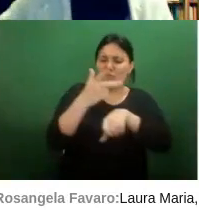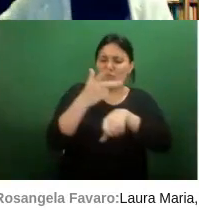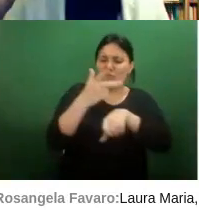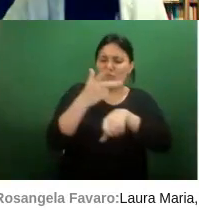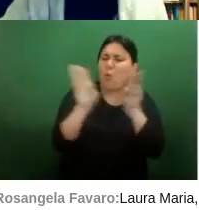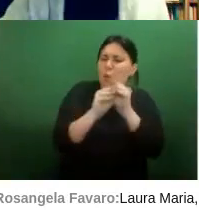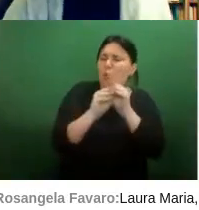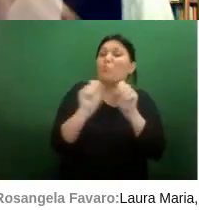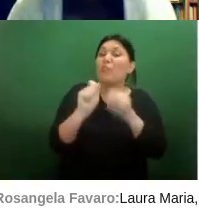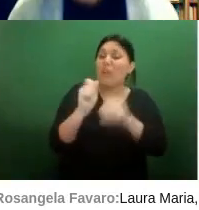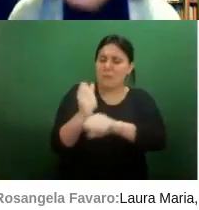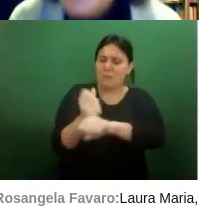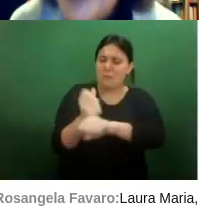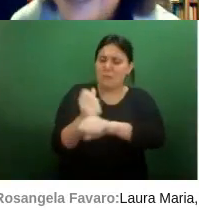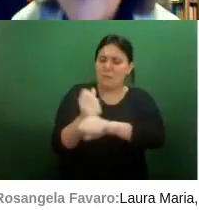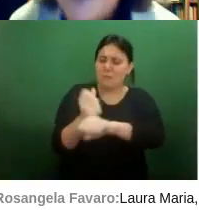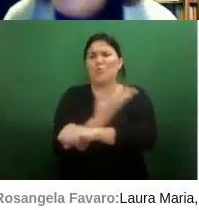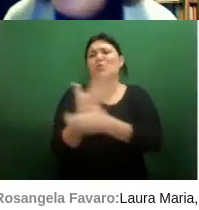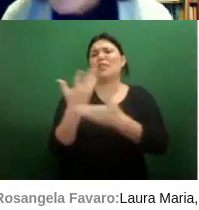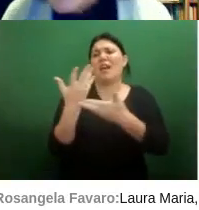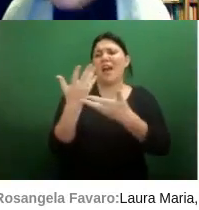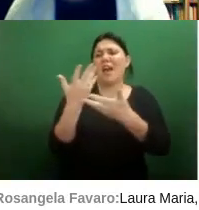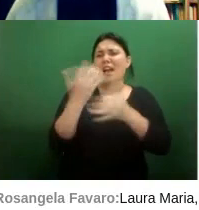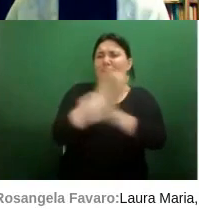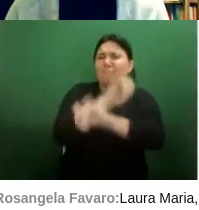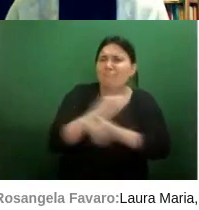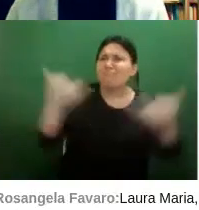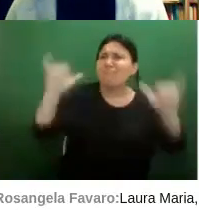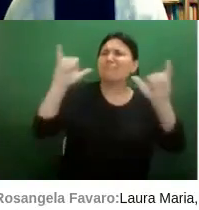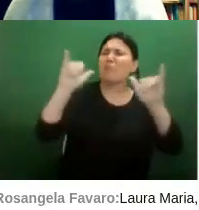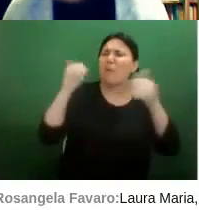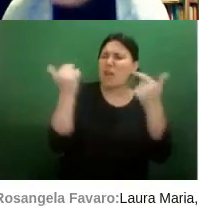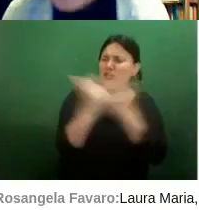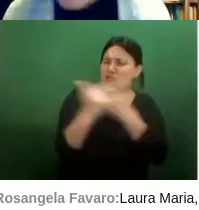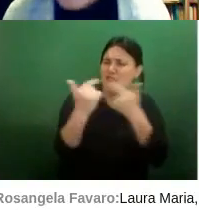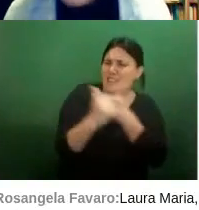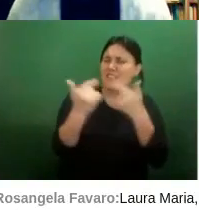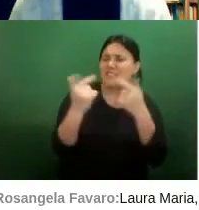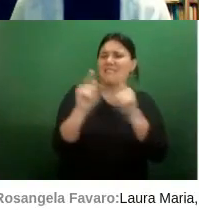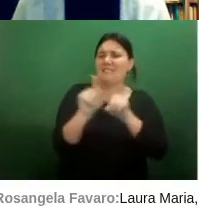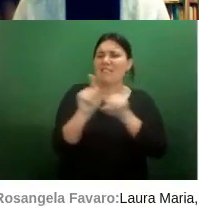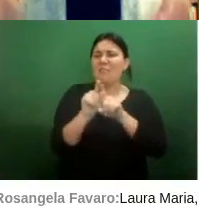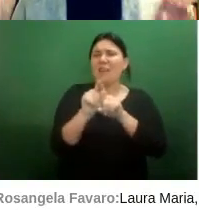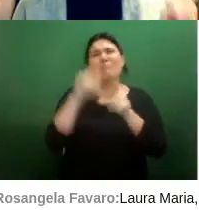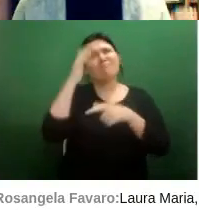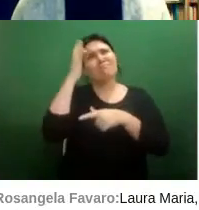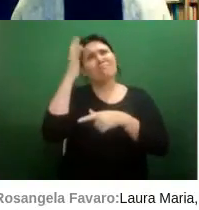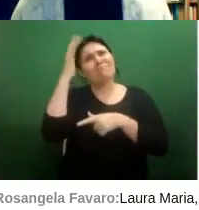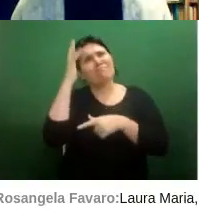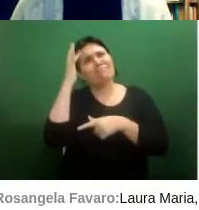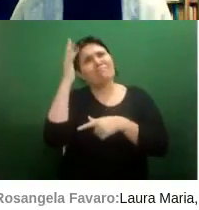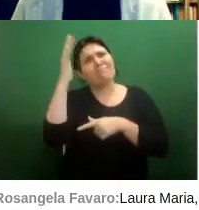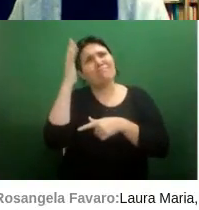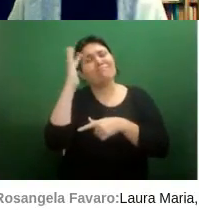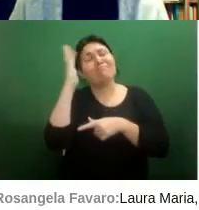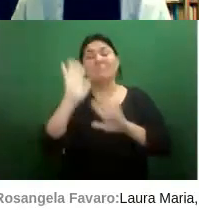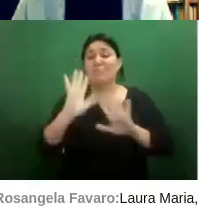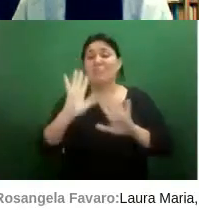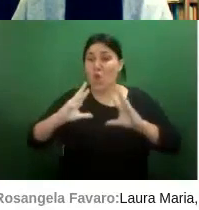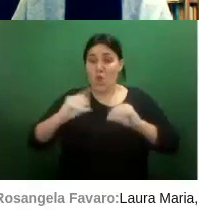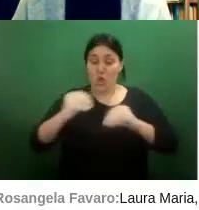emocionar, para divertir, promover reflexão, estão todos lá. Então, eu